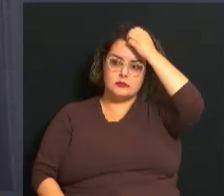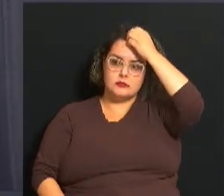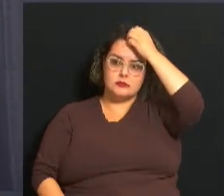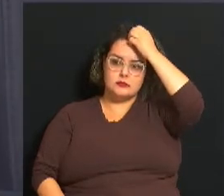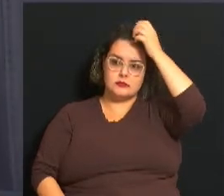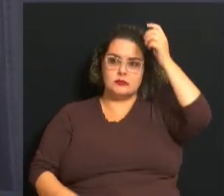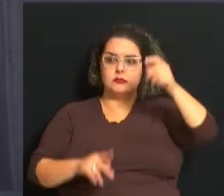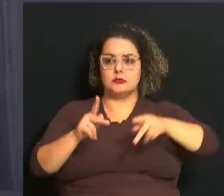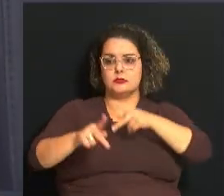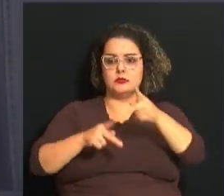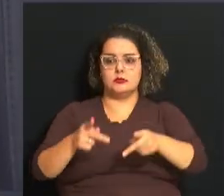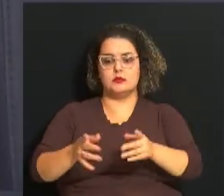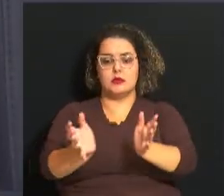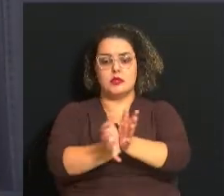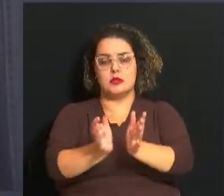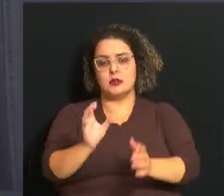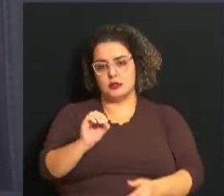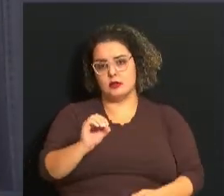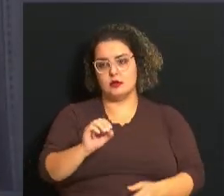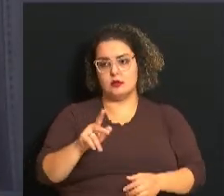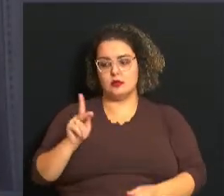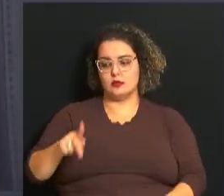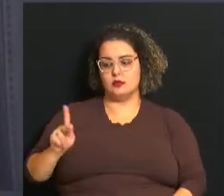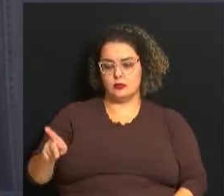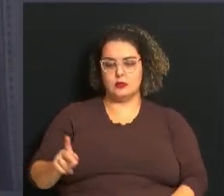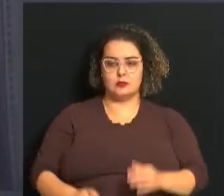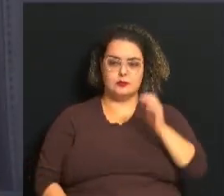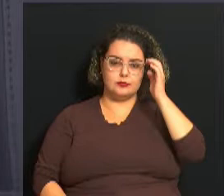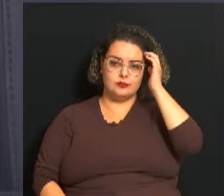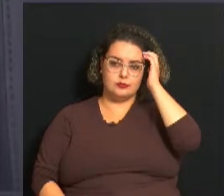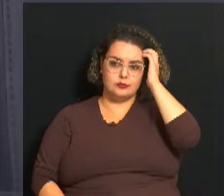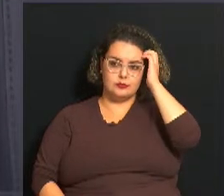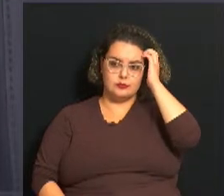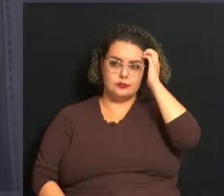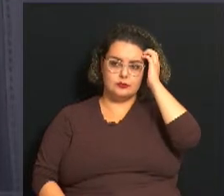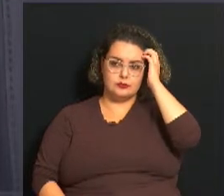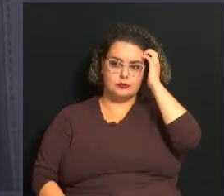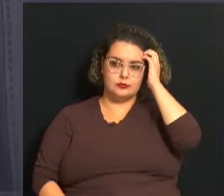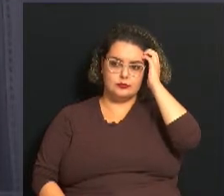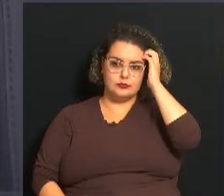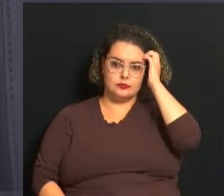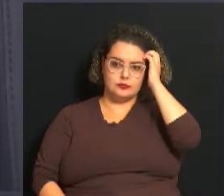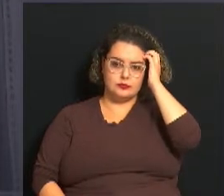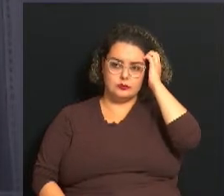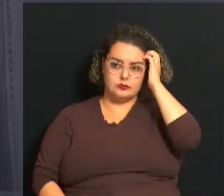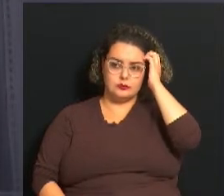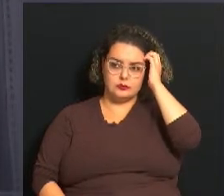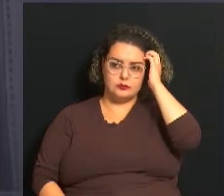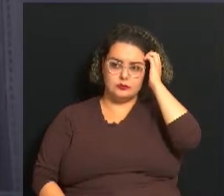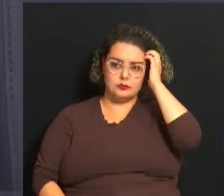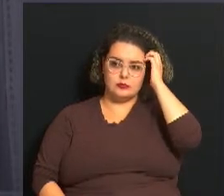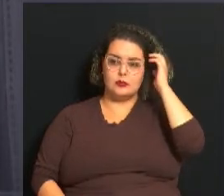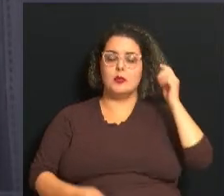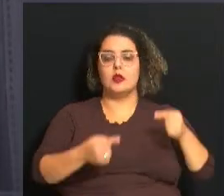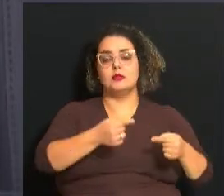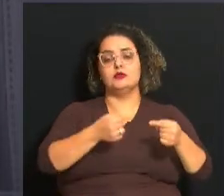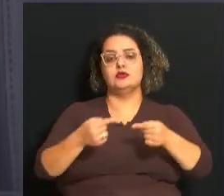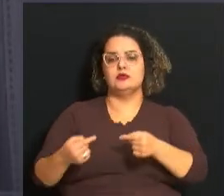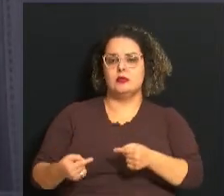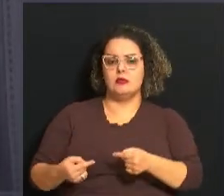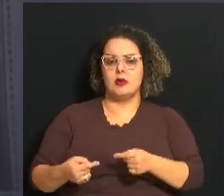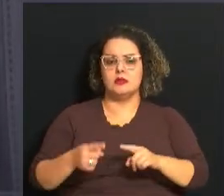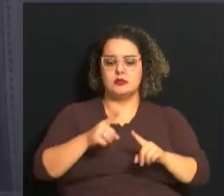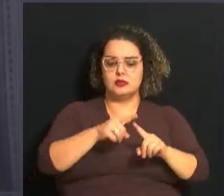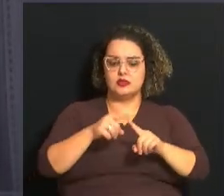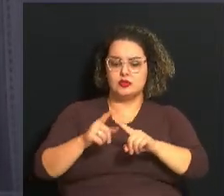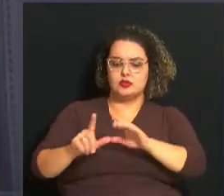olhos então assim Acho que tem agora é o processo primeiro de debate desse tipo de